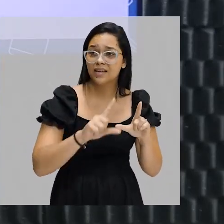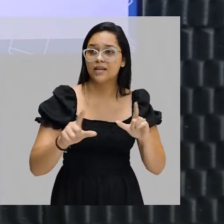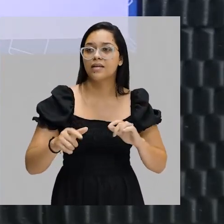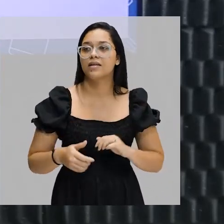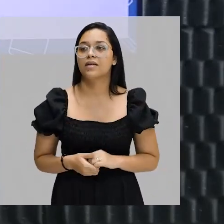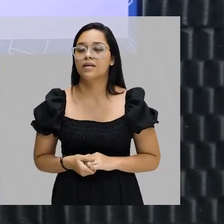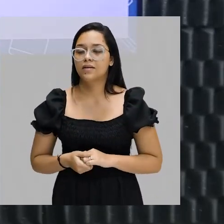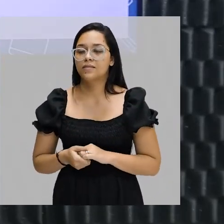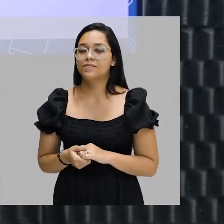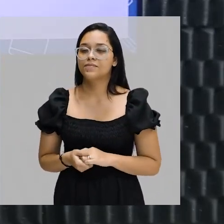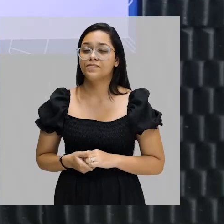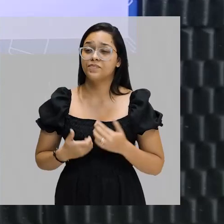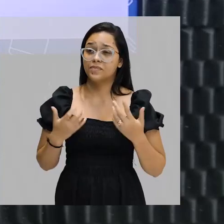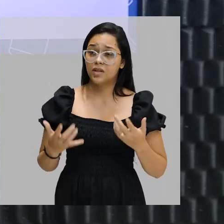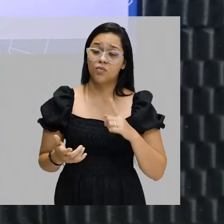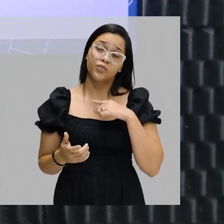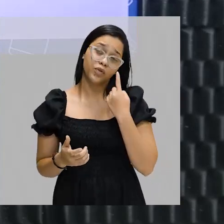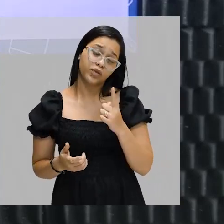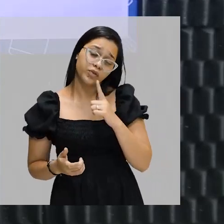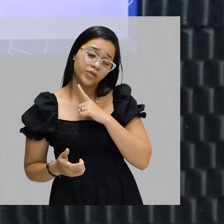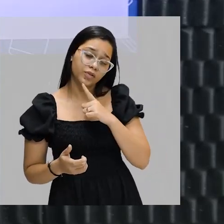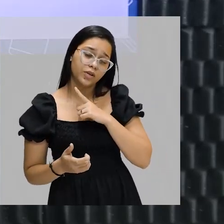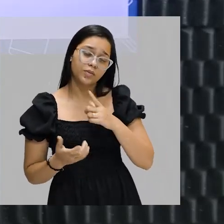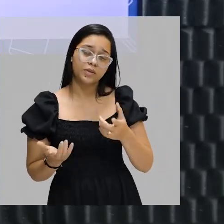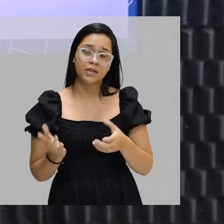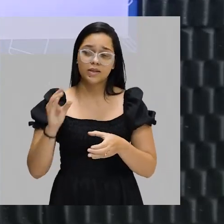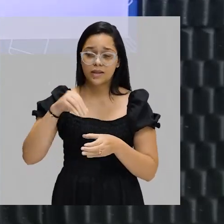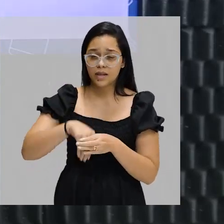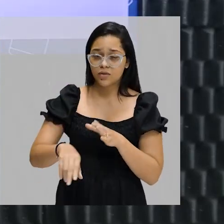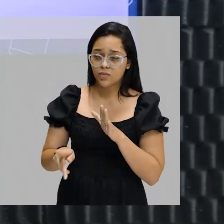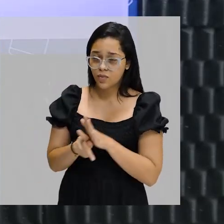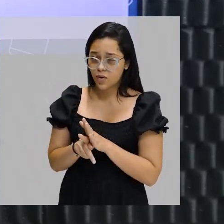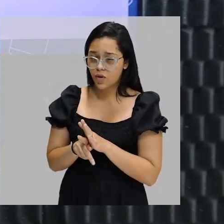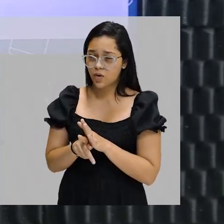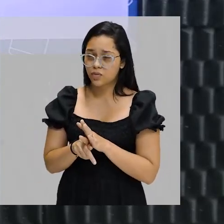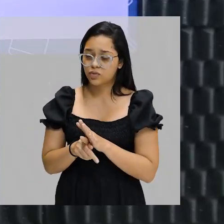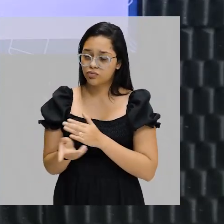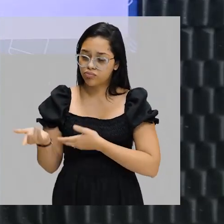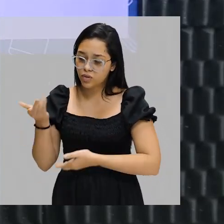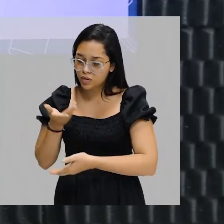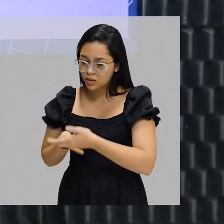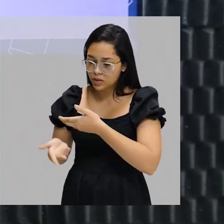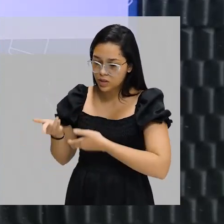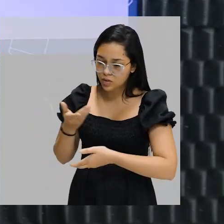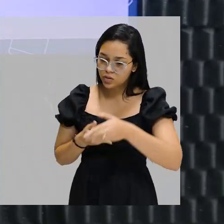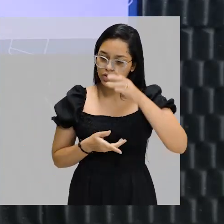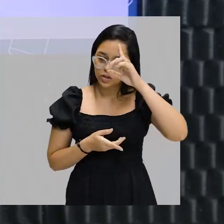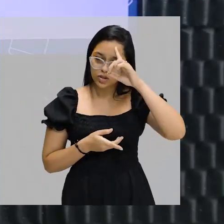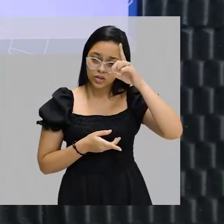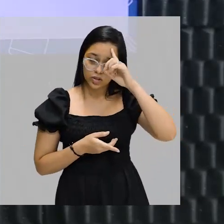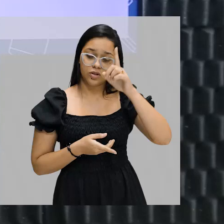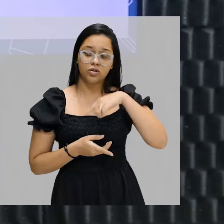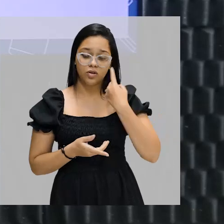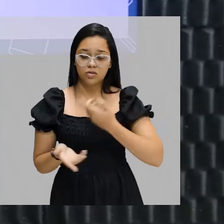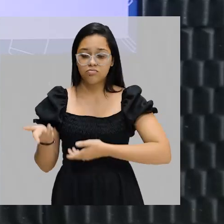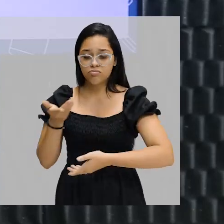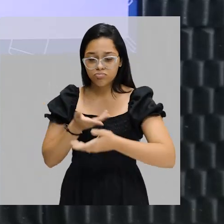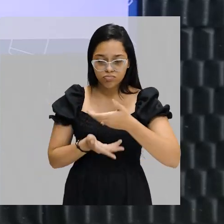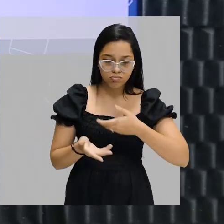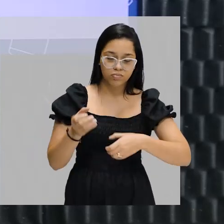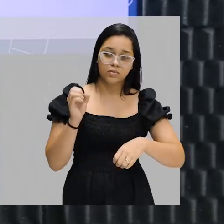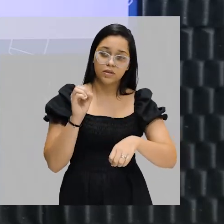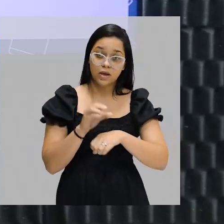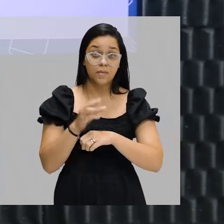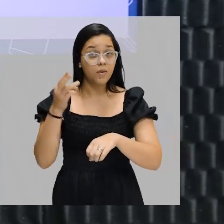emoji significa isso então nós temos dentro do nosso dia a dia todos nós trocamos mensagens